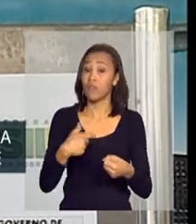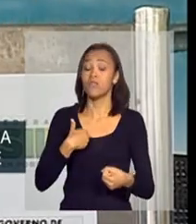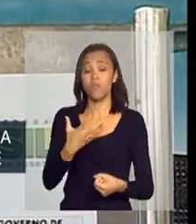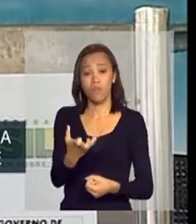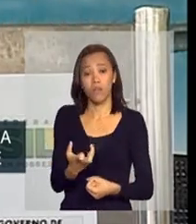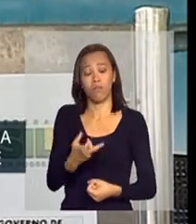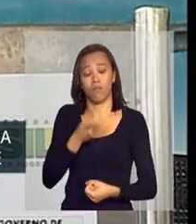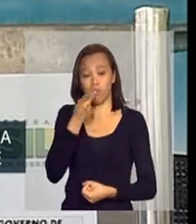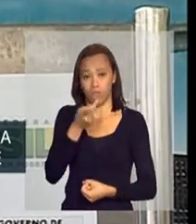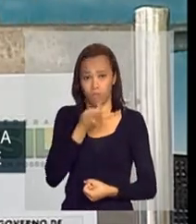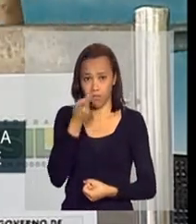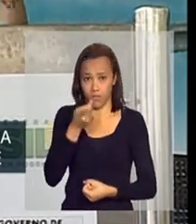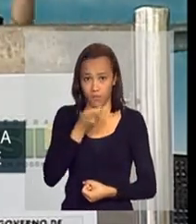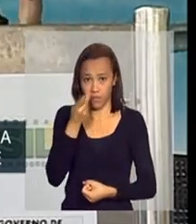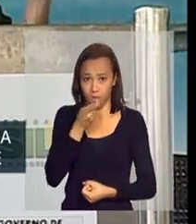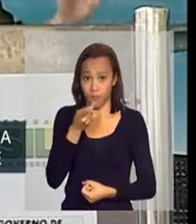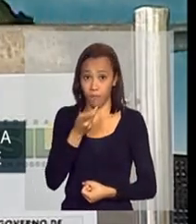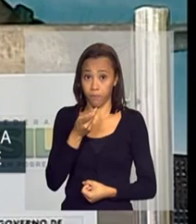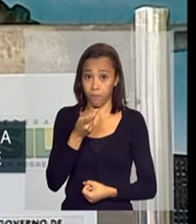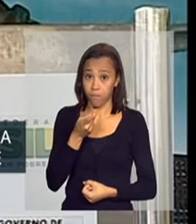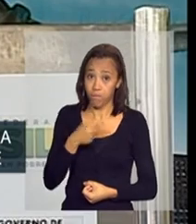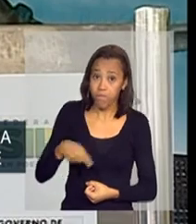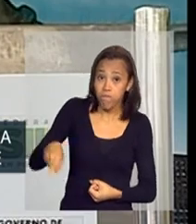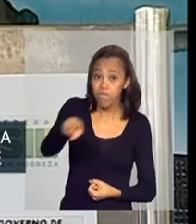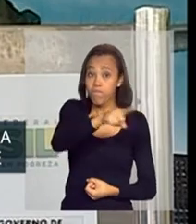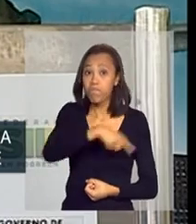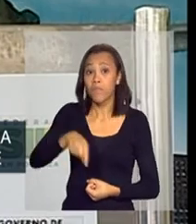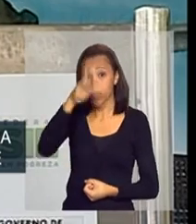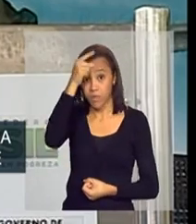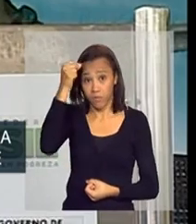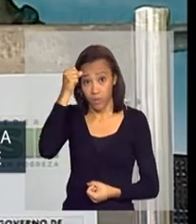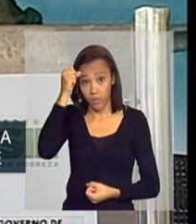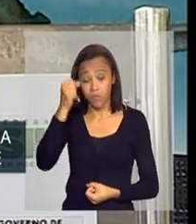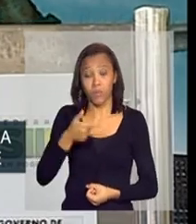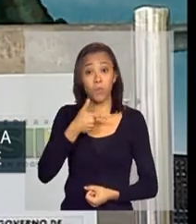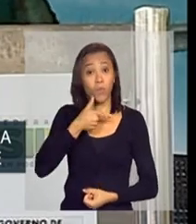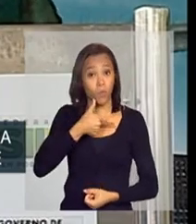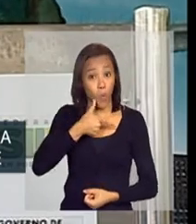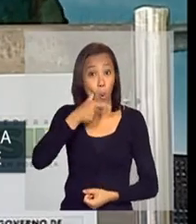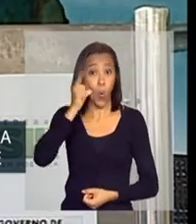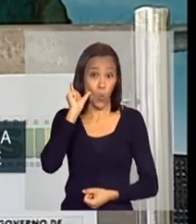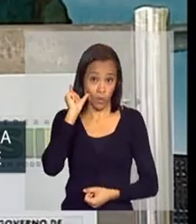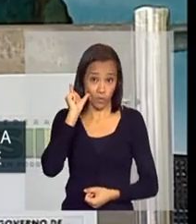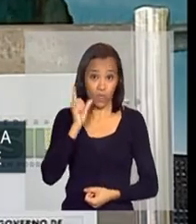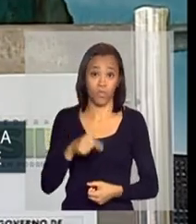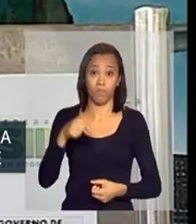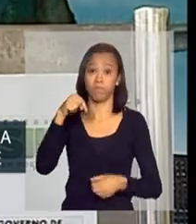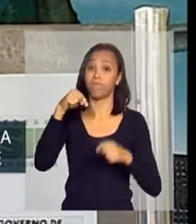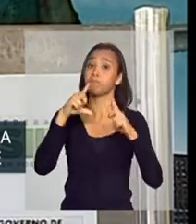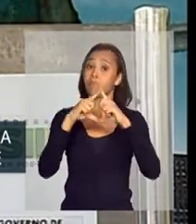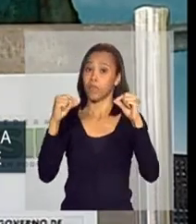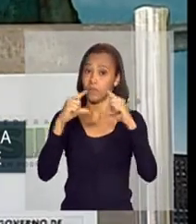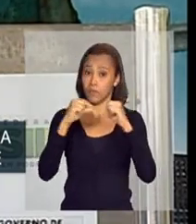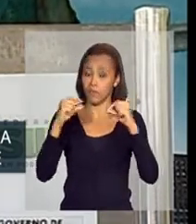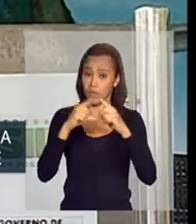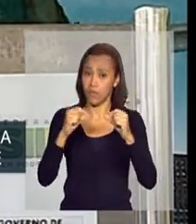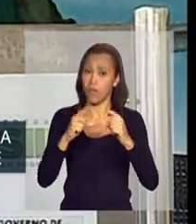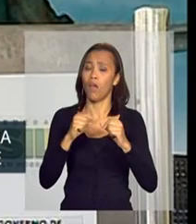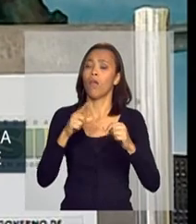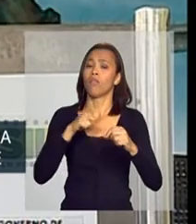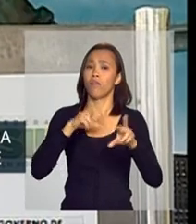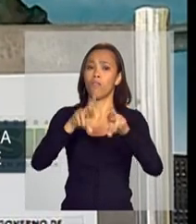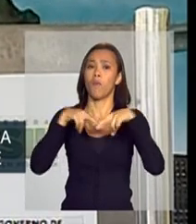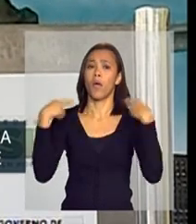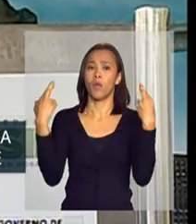dizer para os prefeitos. Ontem, lá em Brasília, houve a